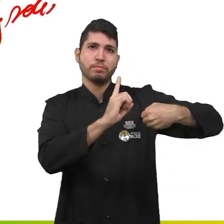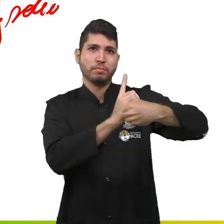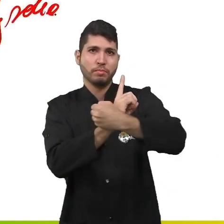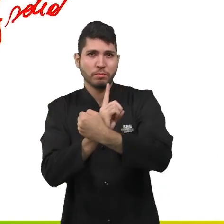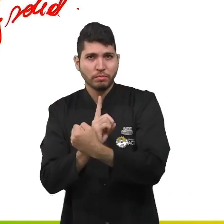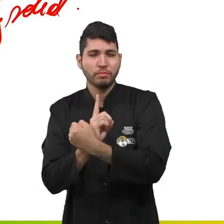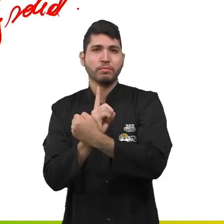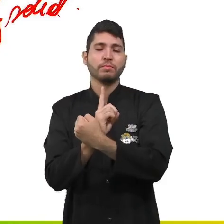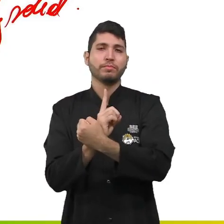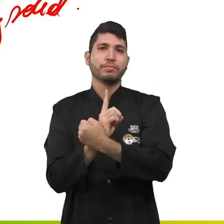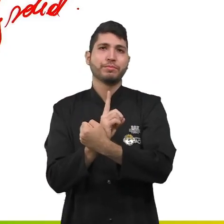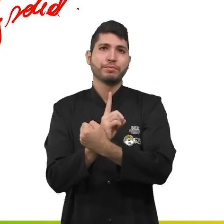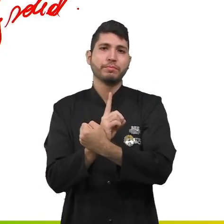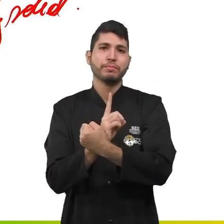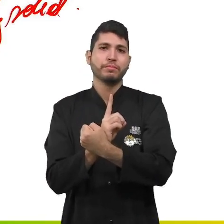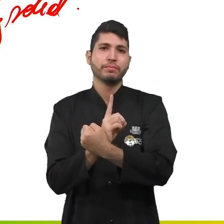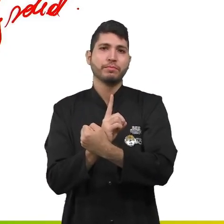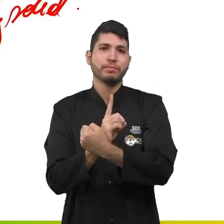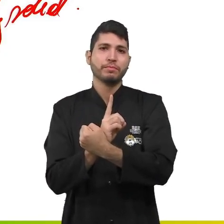Social.